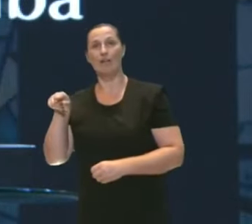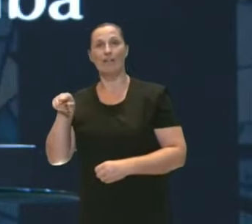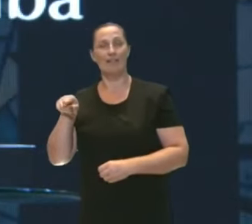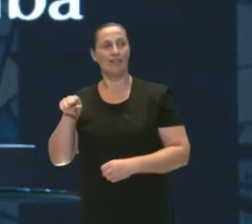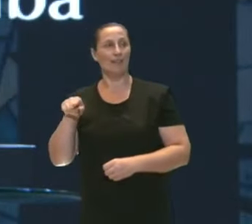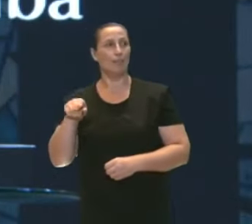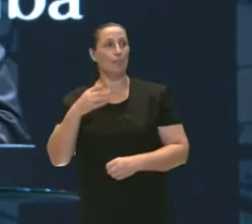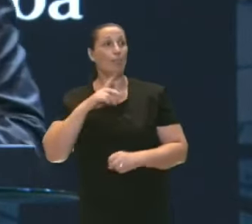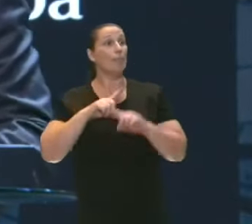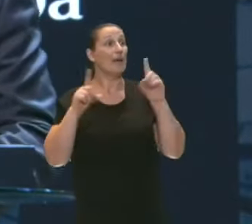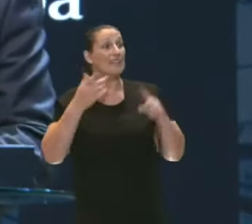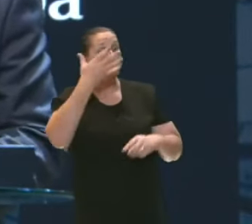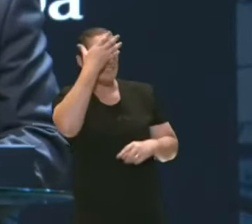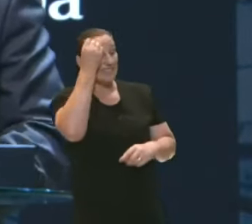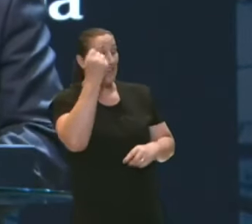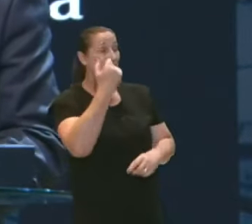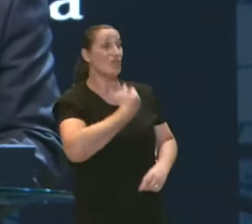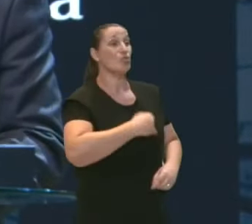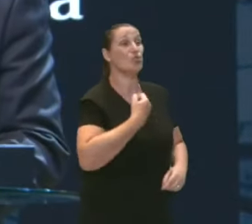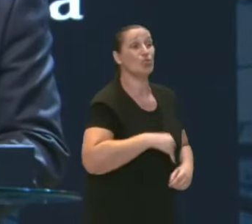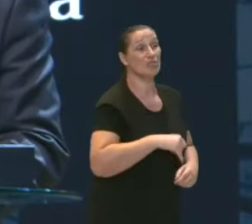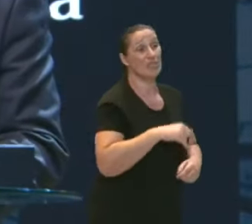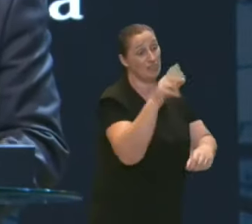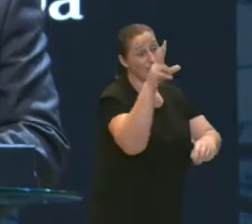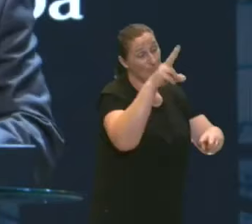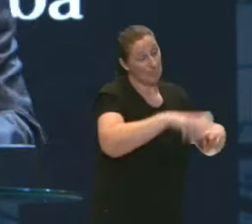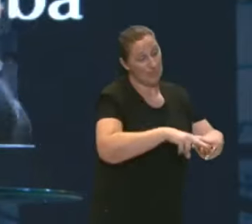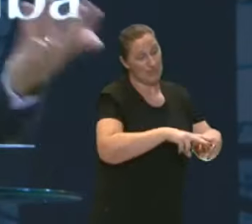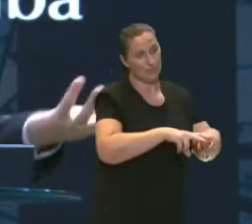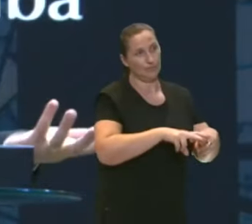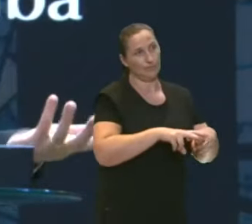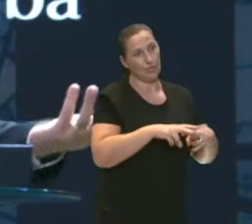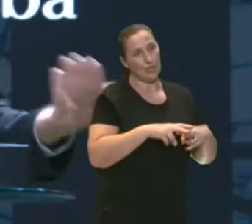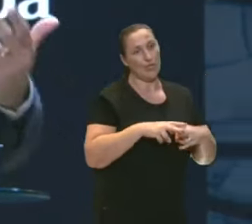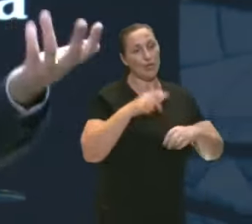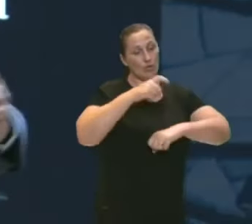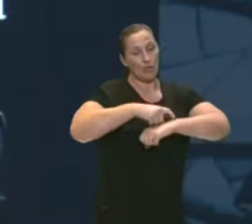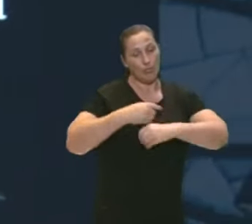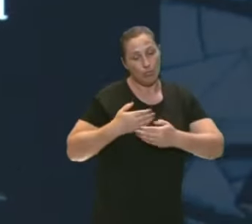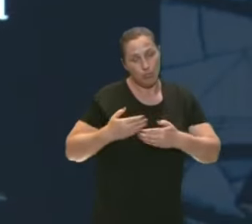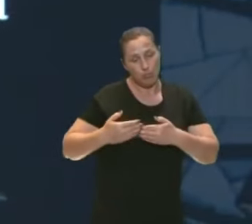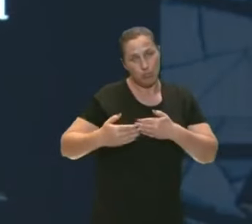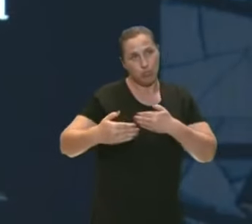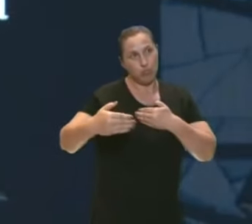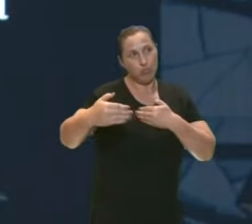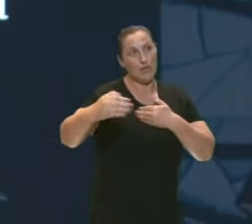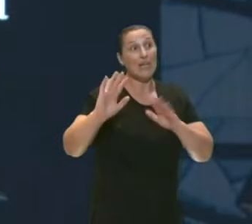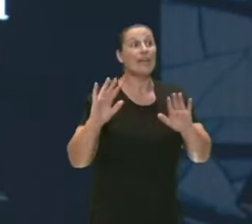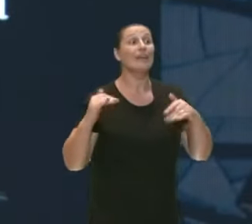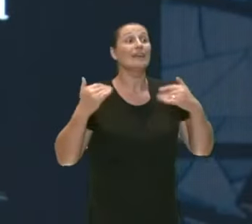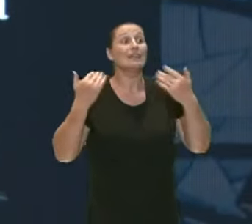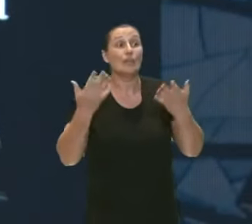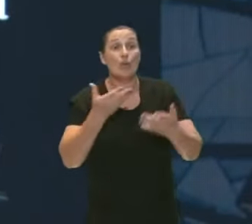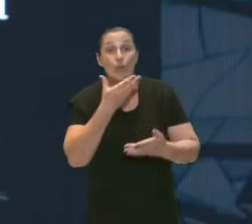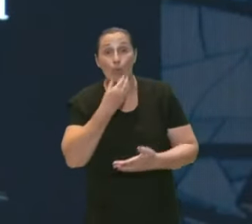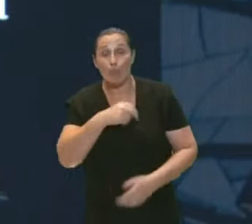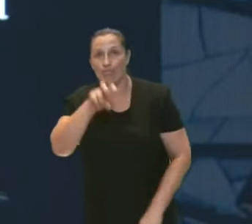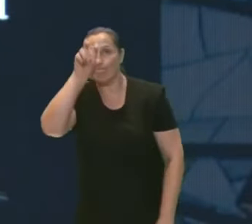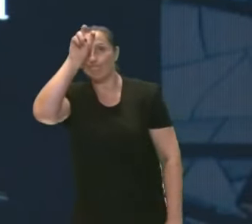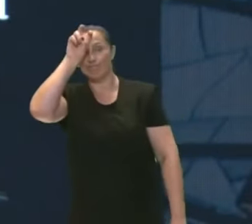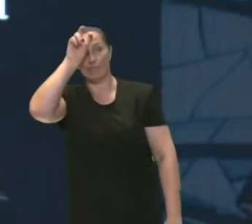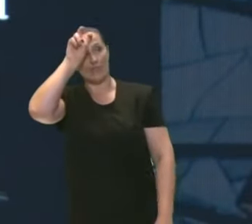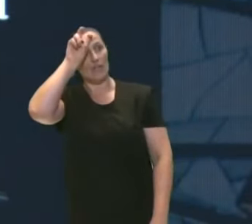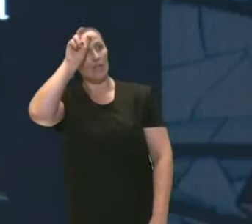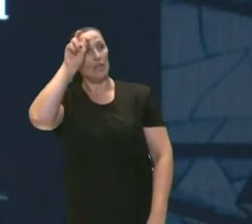continua preso. O tempo passa, e então Faraó tem um sonho, que ninguém consegue